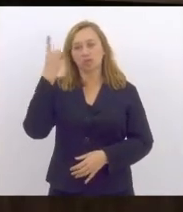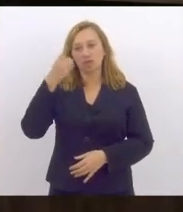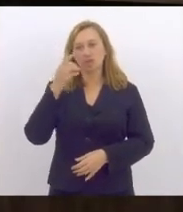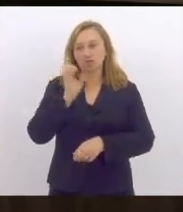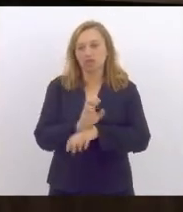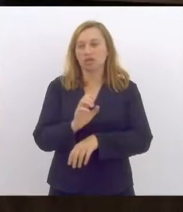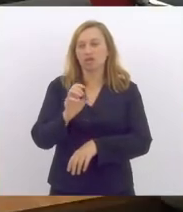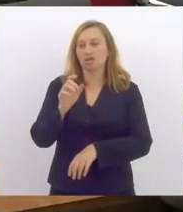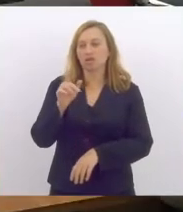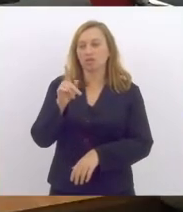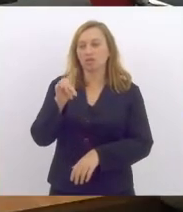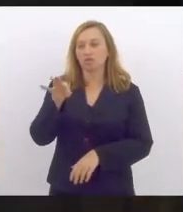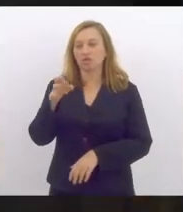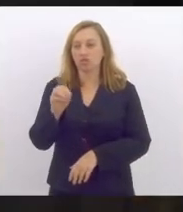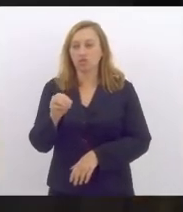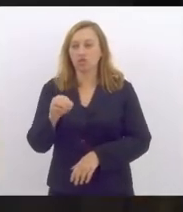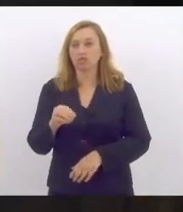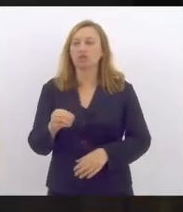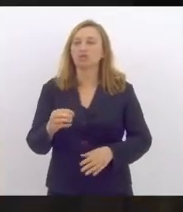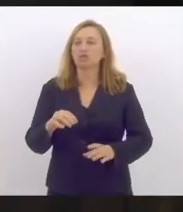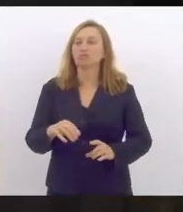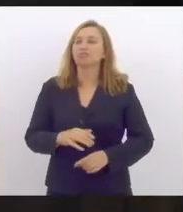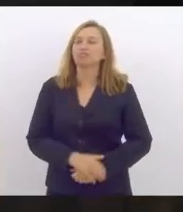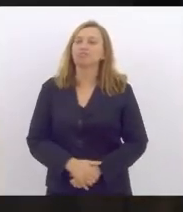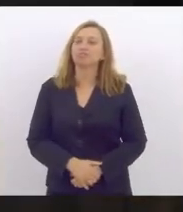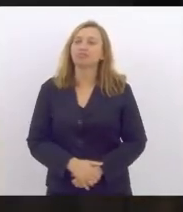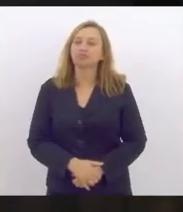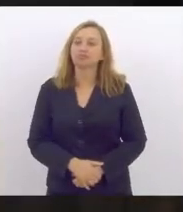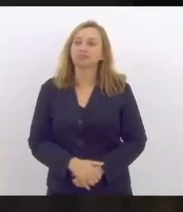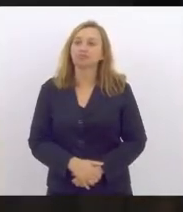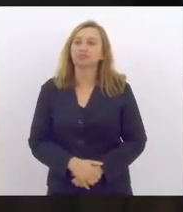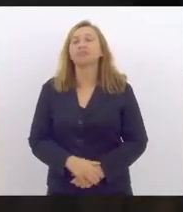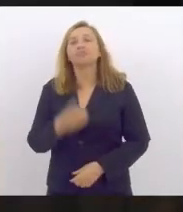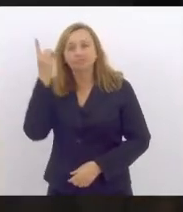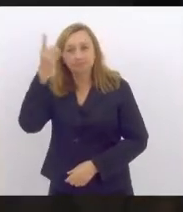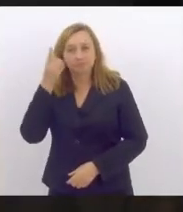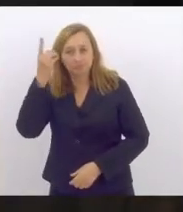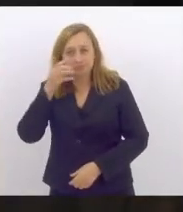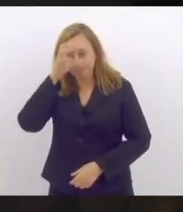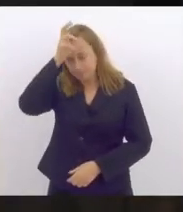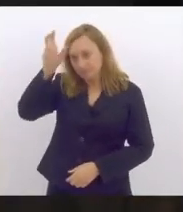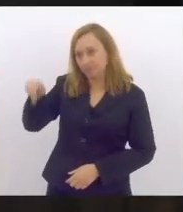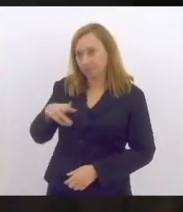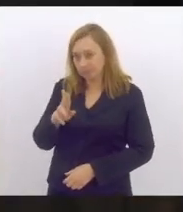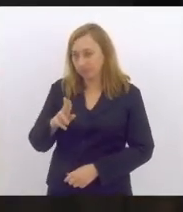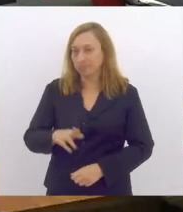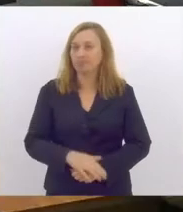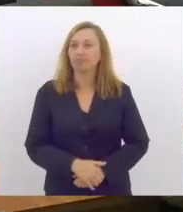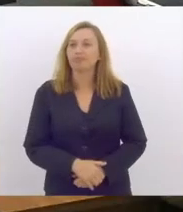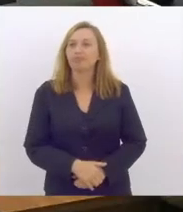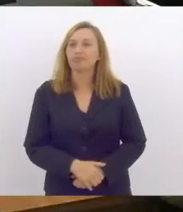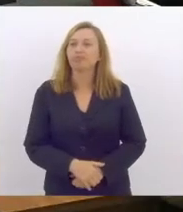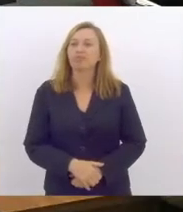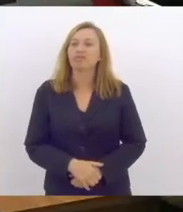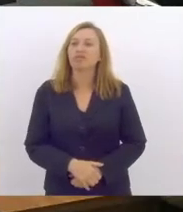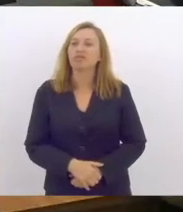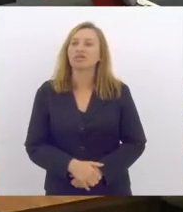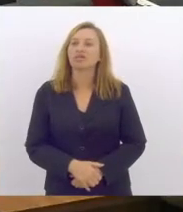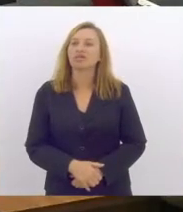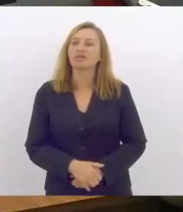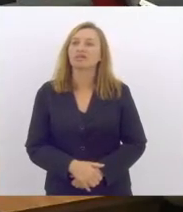honra para o nosso amigo, nosso Joãozinho. Deputada Tia Ju, por gentileza.